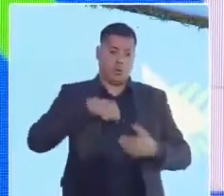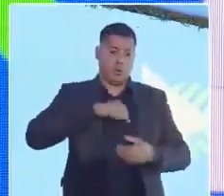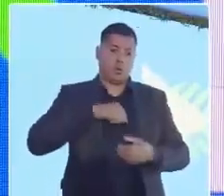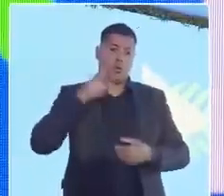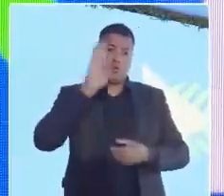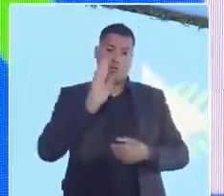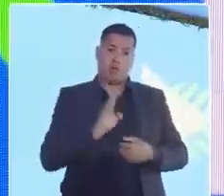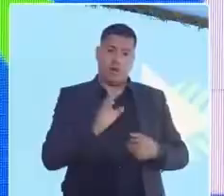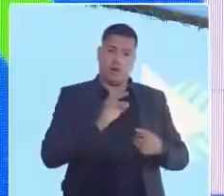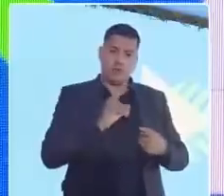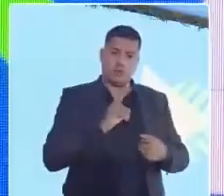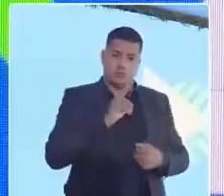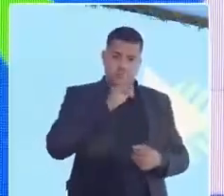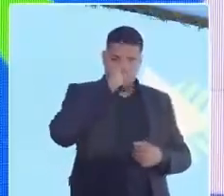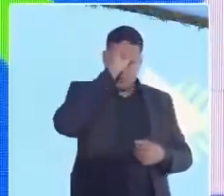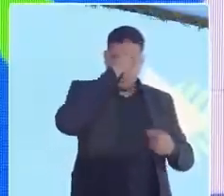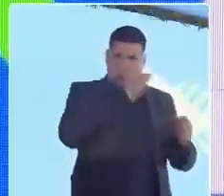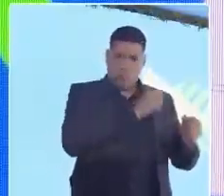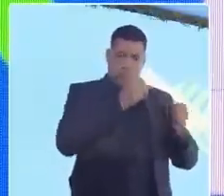mundial